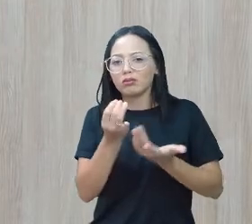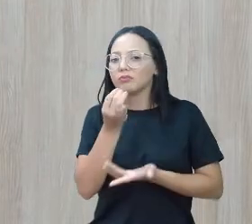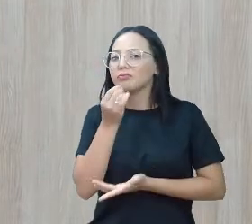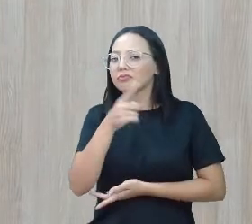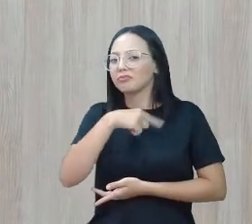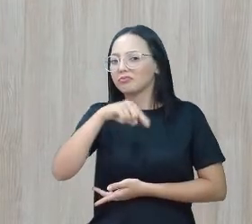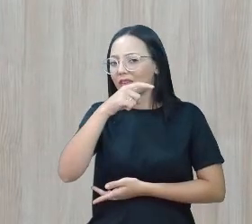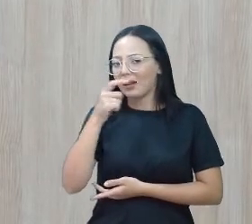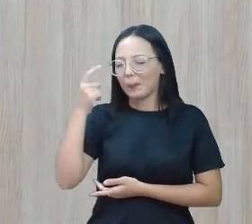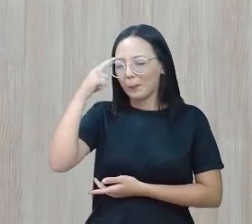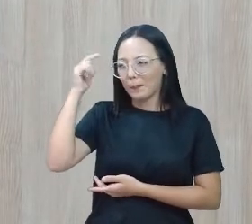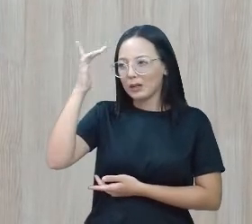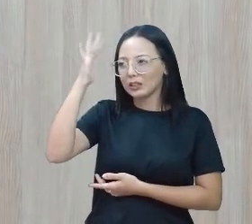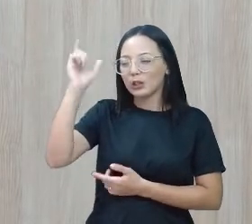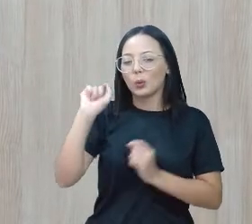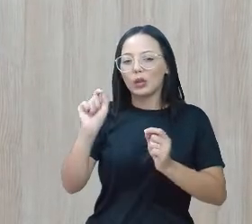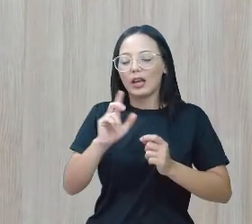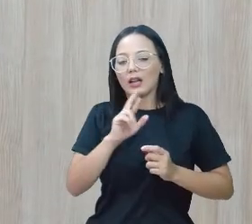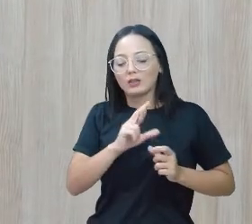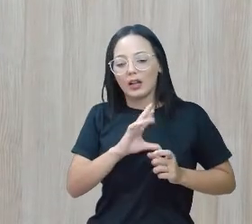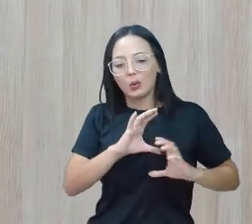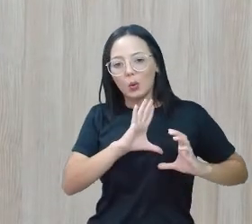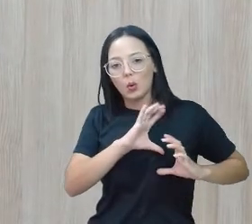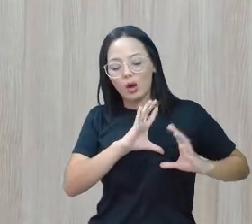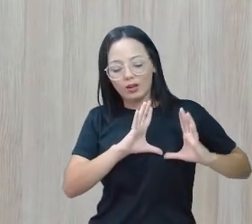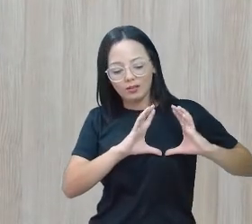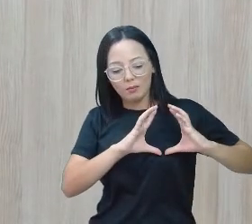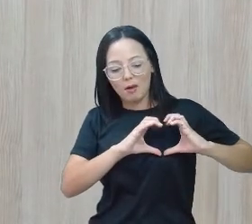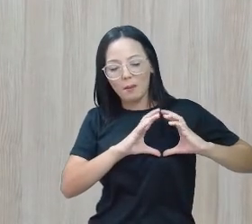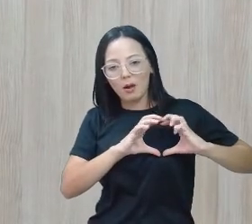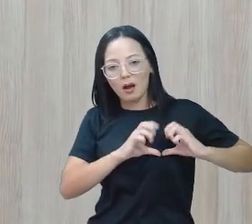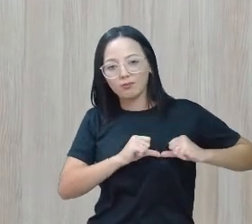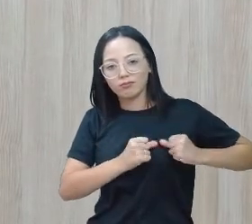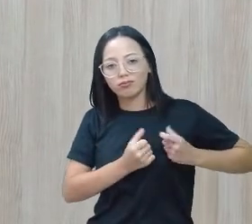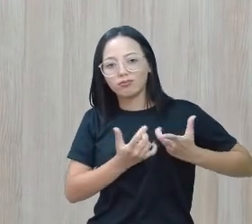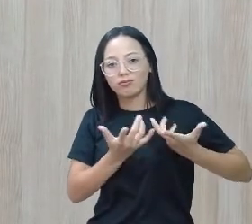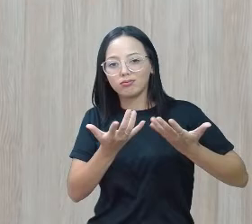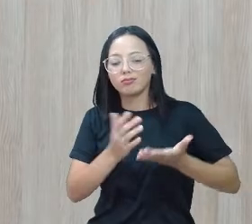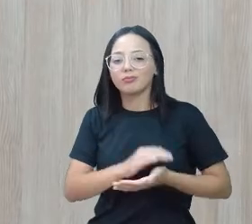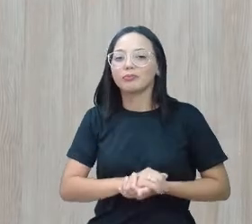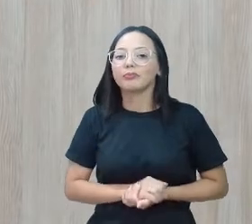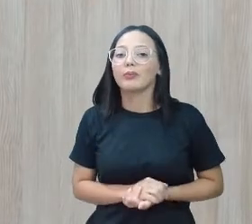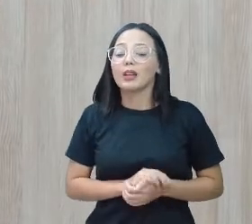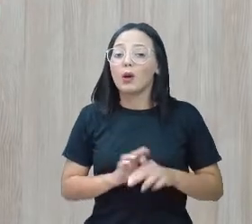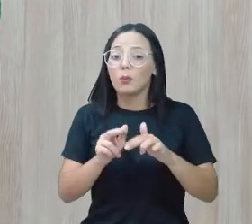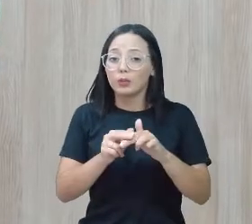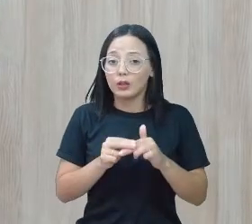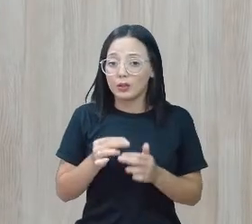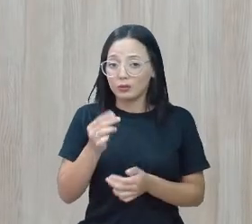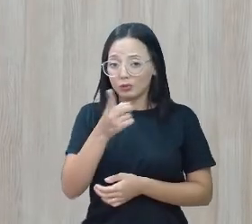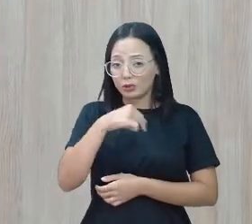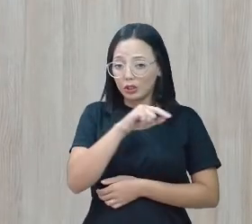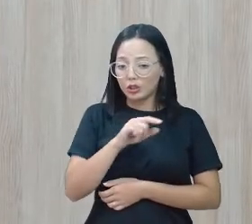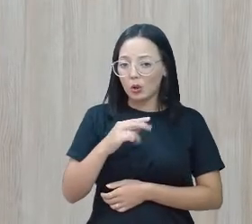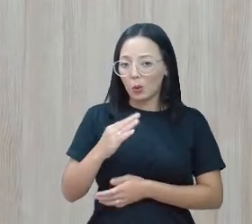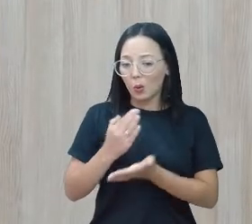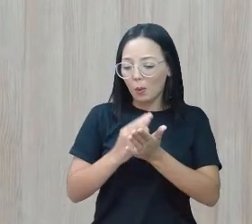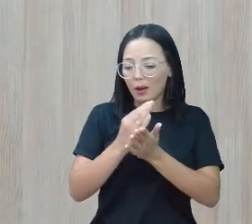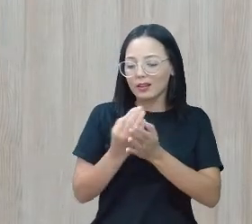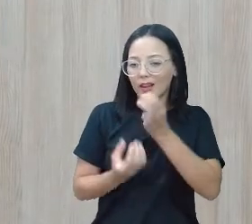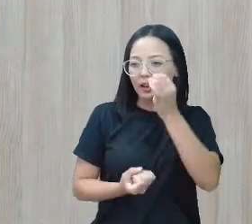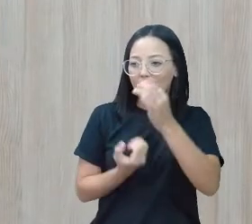causa um efeito tremendo nos corações de quem escuta, não é verdade? Então, começa a falar as palavras aí,